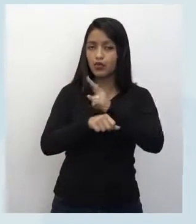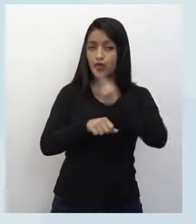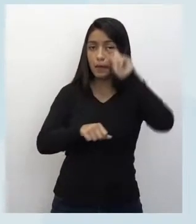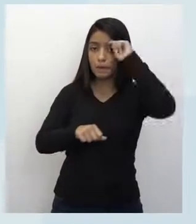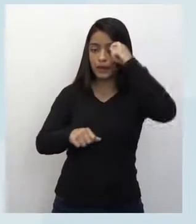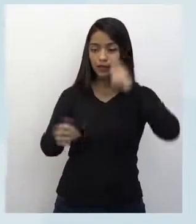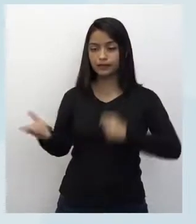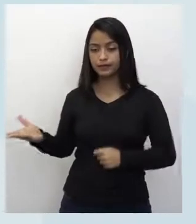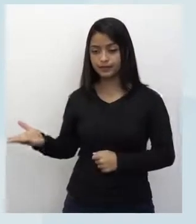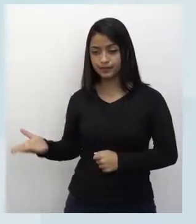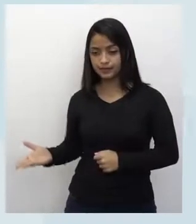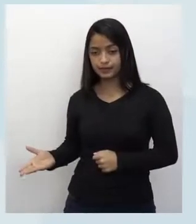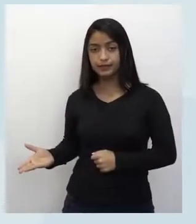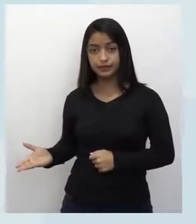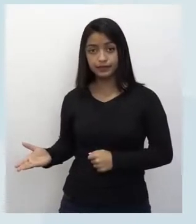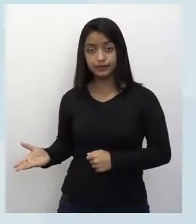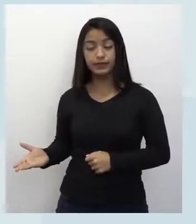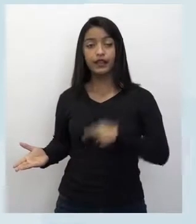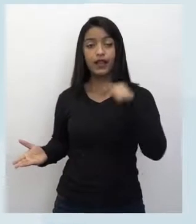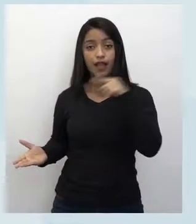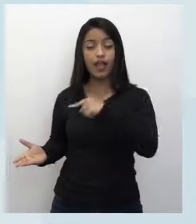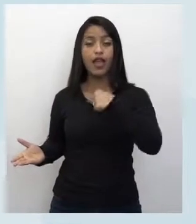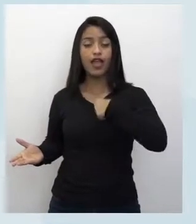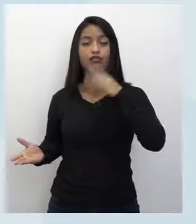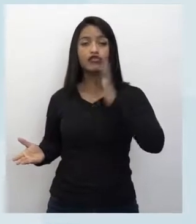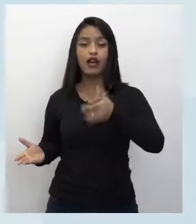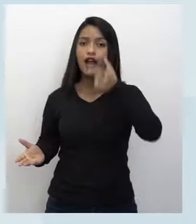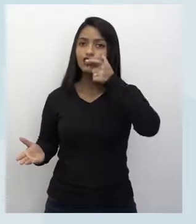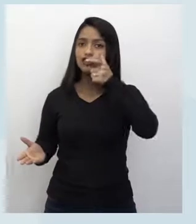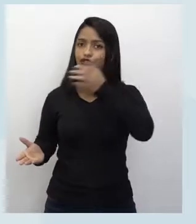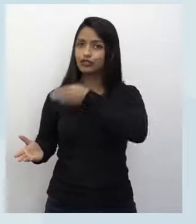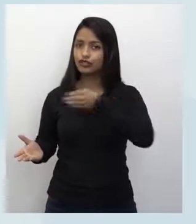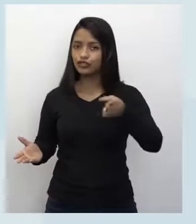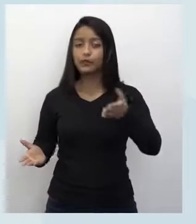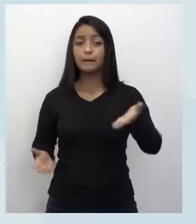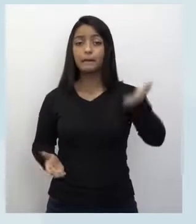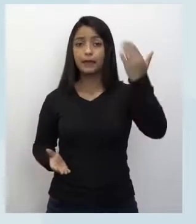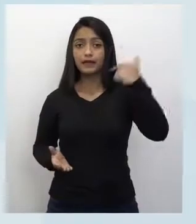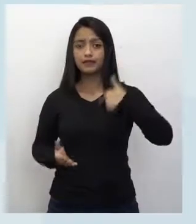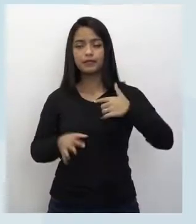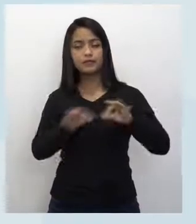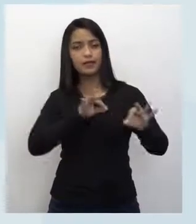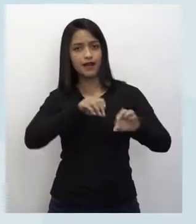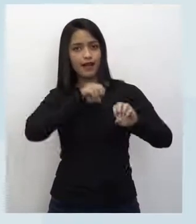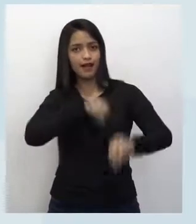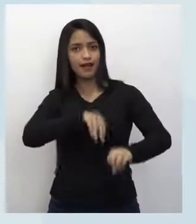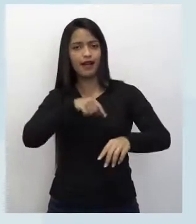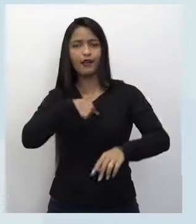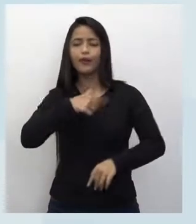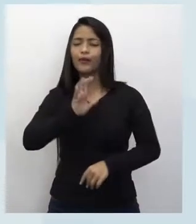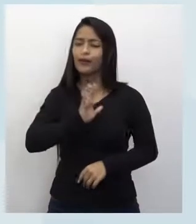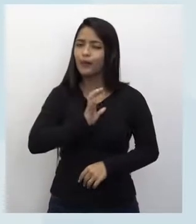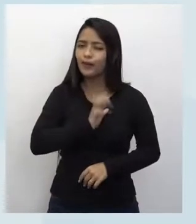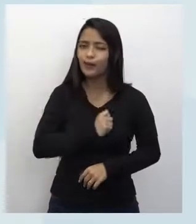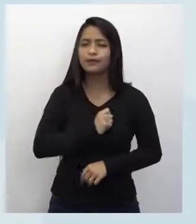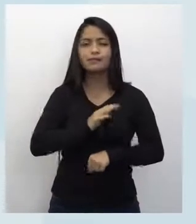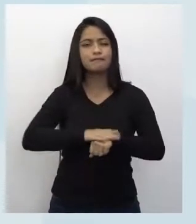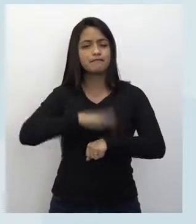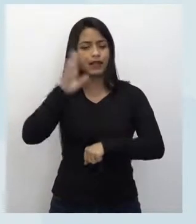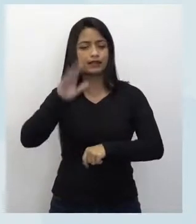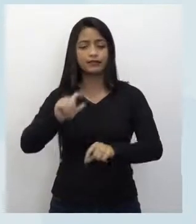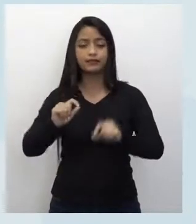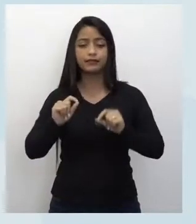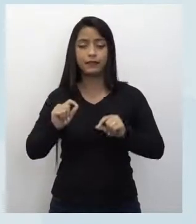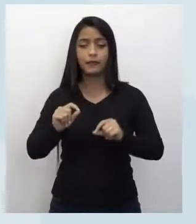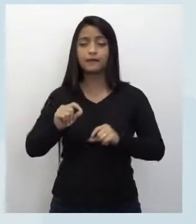Pia Fraus é uma das companhias que eu assisti quando eu estava fazendo essa aula para vocês, que eu mais gostei. Círculo das